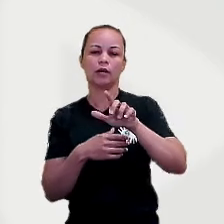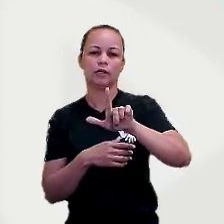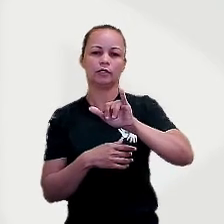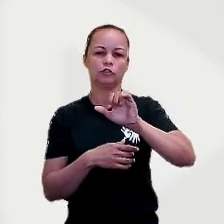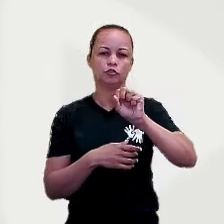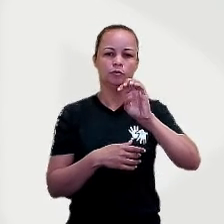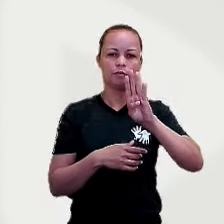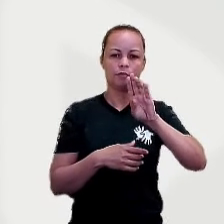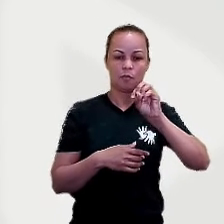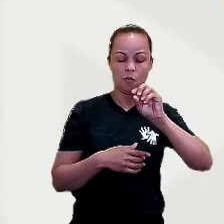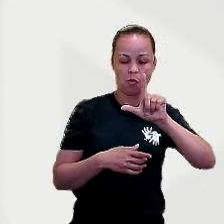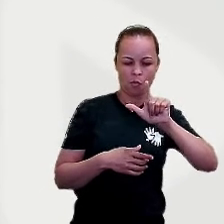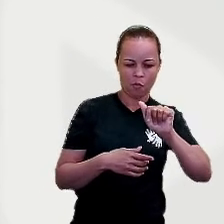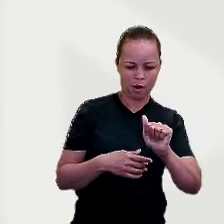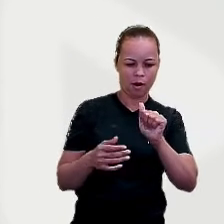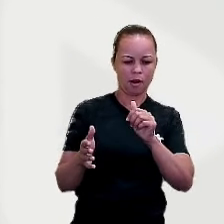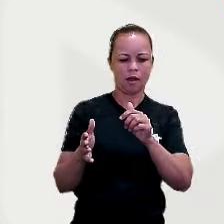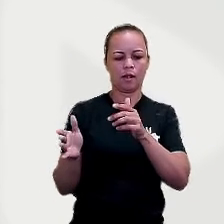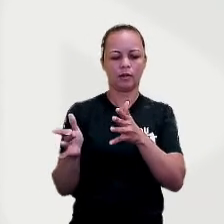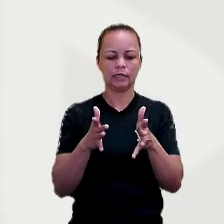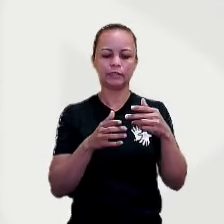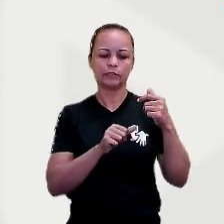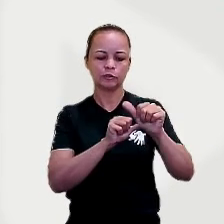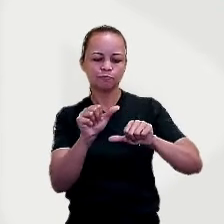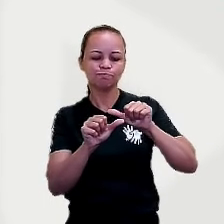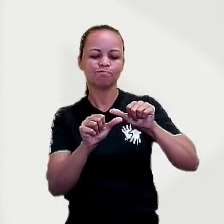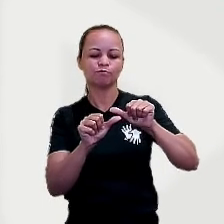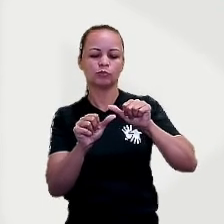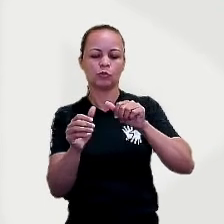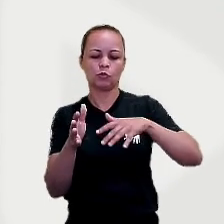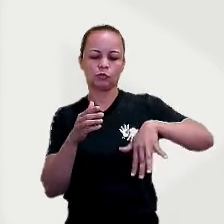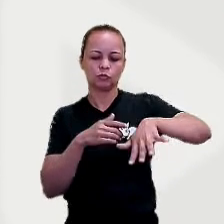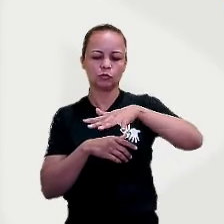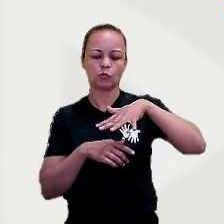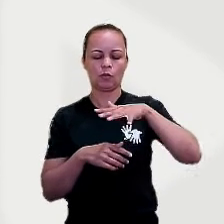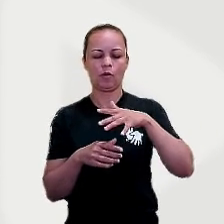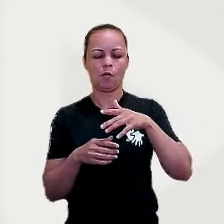beneficiado o Brasil. Porque, gente, essa medida foi o quê? A abertura dos